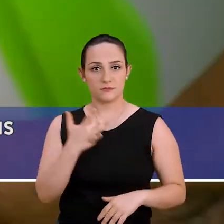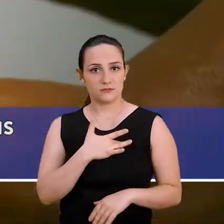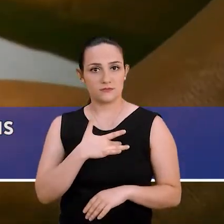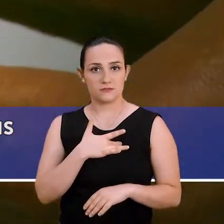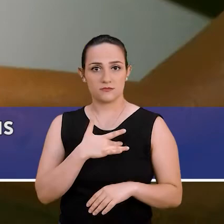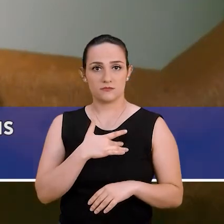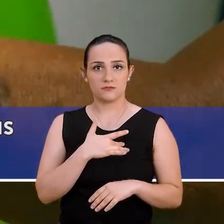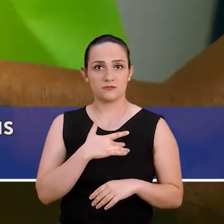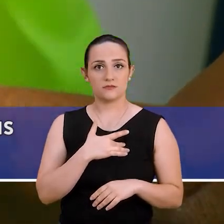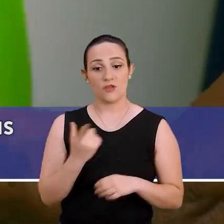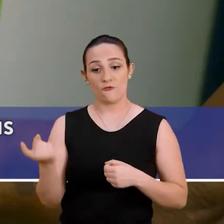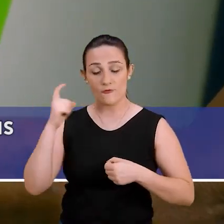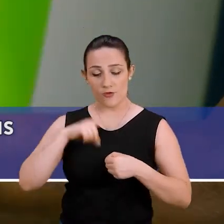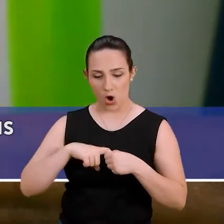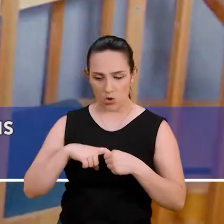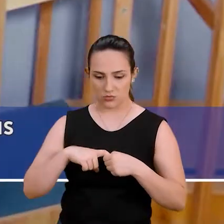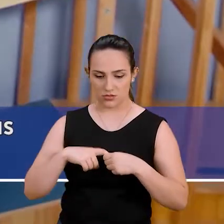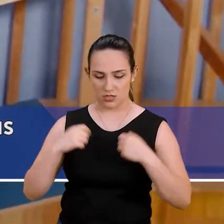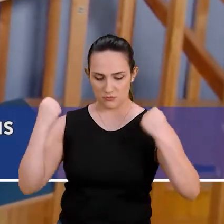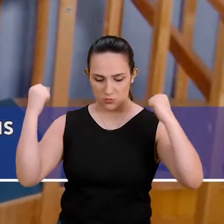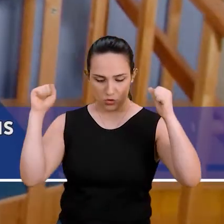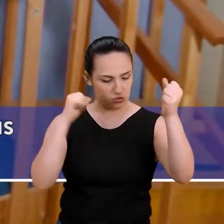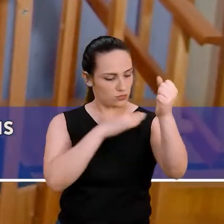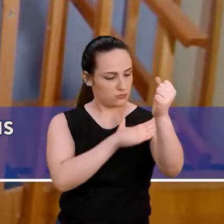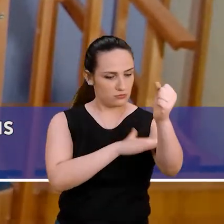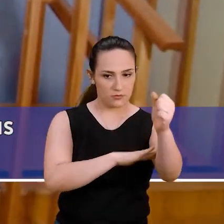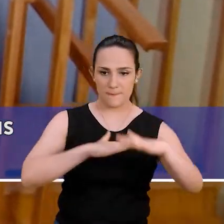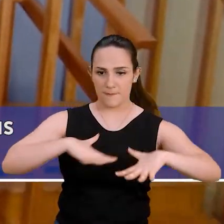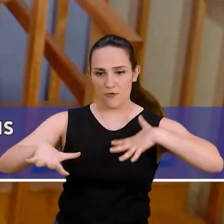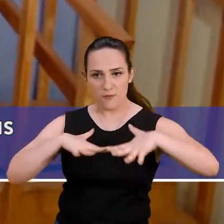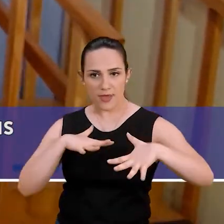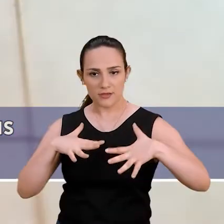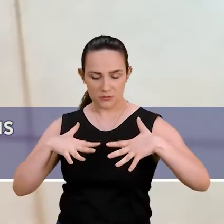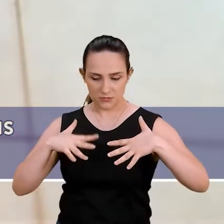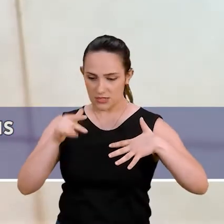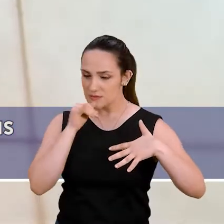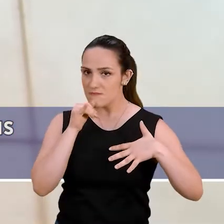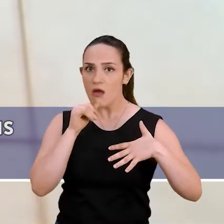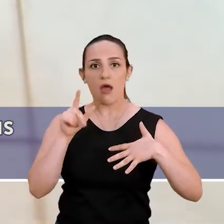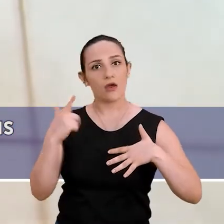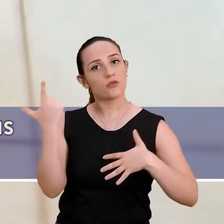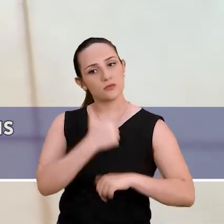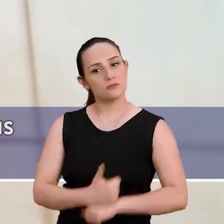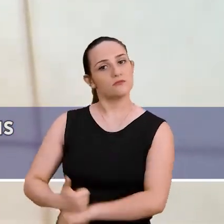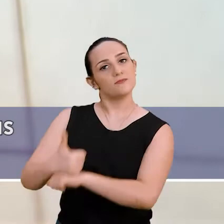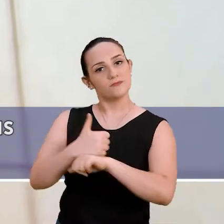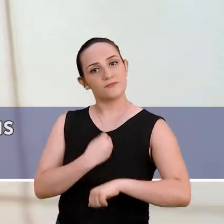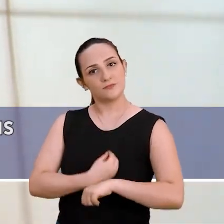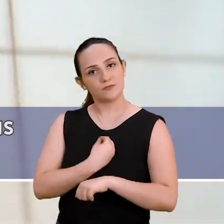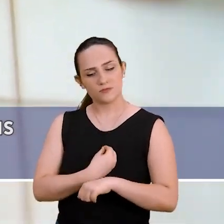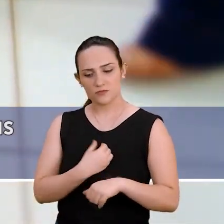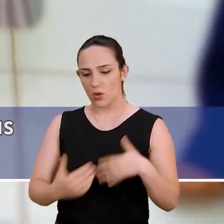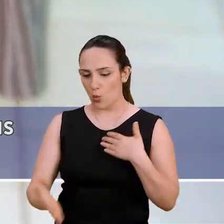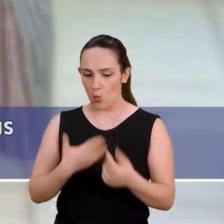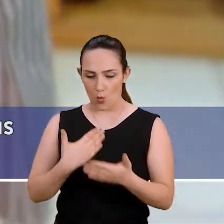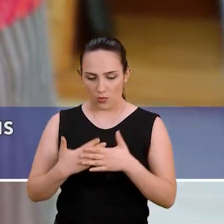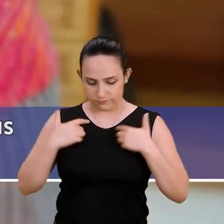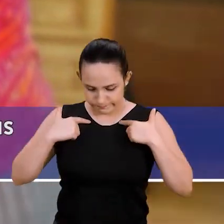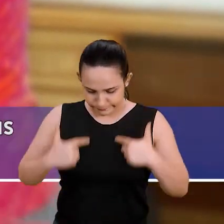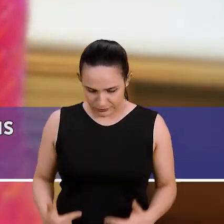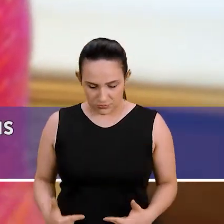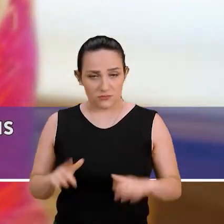saúde responsável por devolver a funcionalidade da pessoa, permitindo que ela viva com mais qualidade